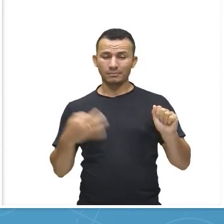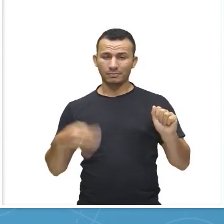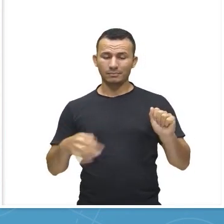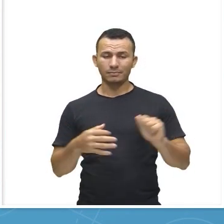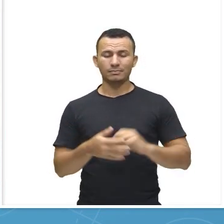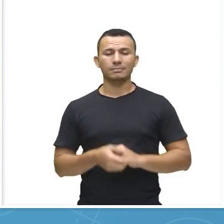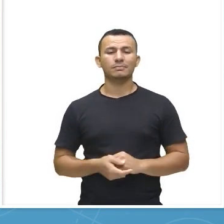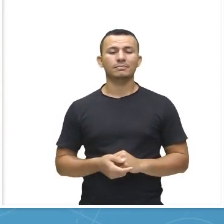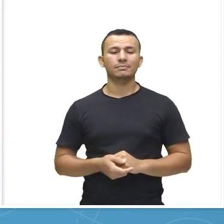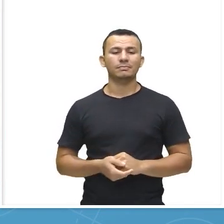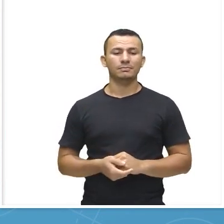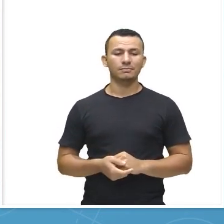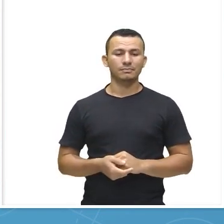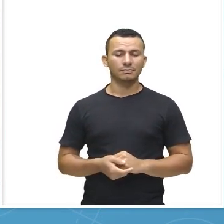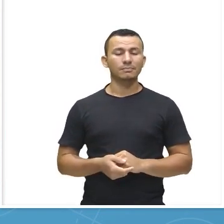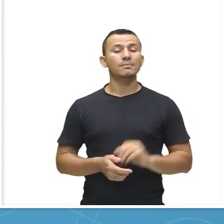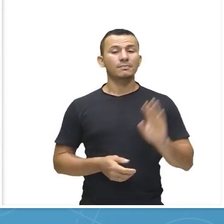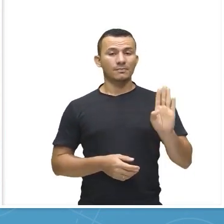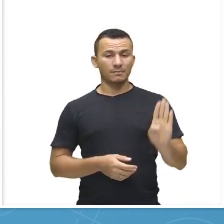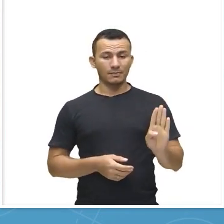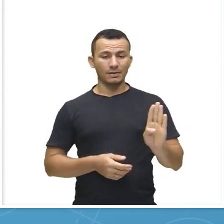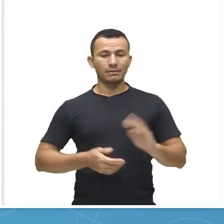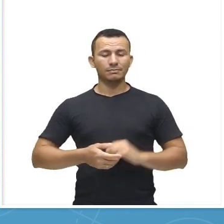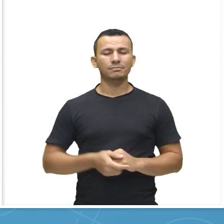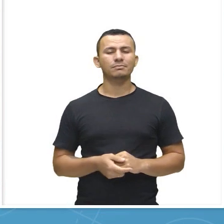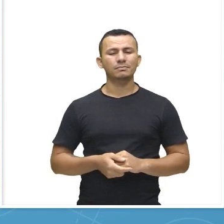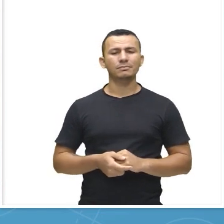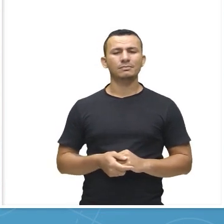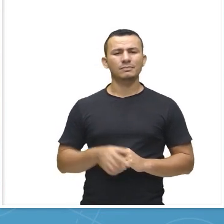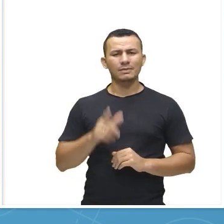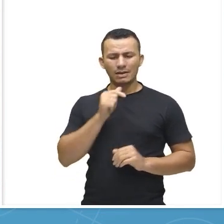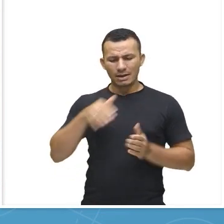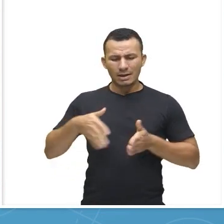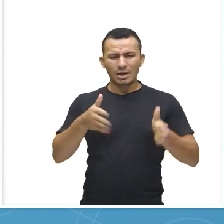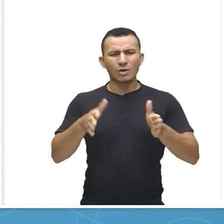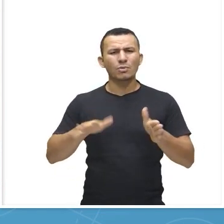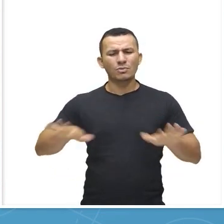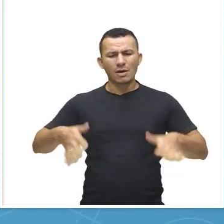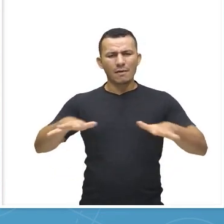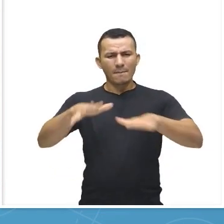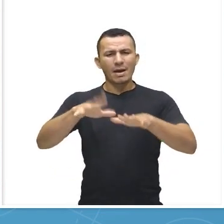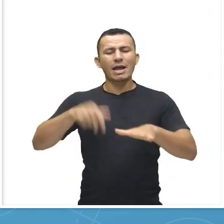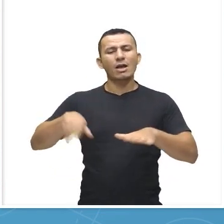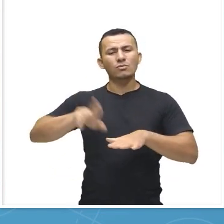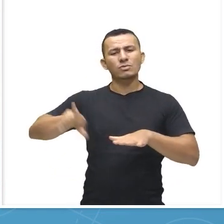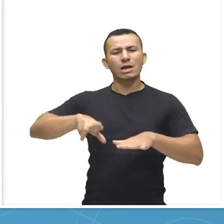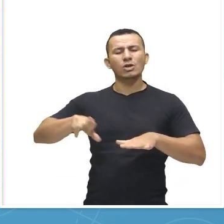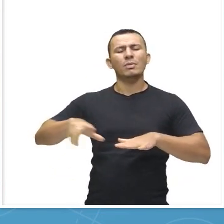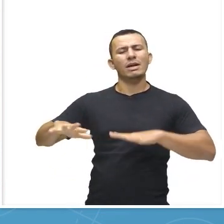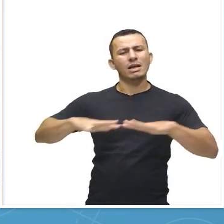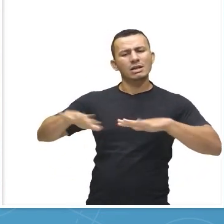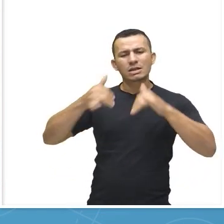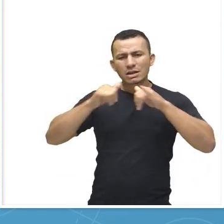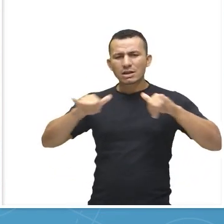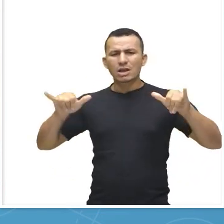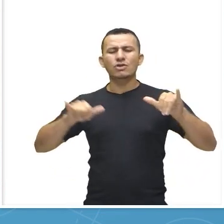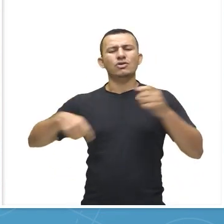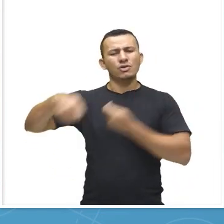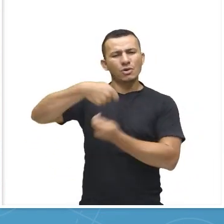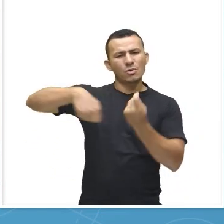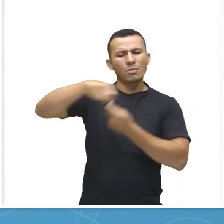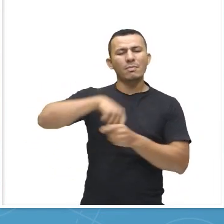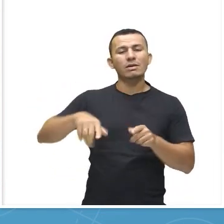Letra A. Letra B. Seus rios e mares são utilizados para a produção de energia, irrigação, comércio e